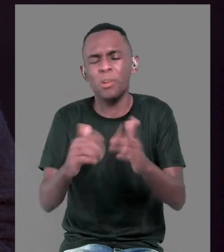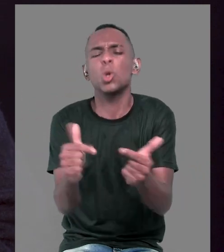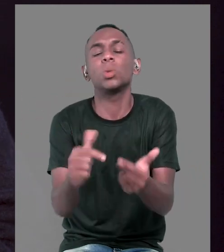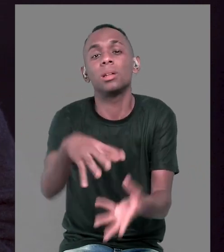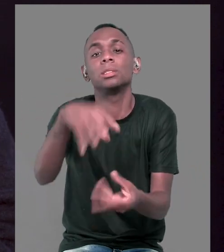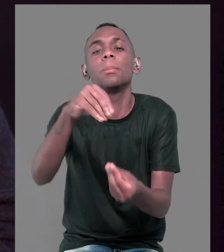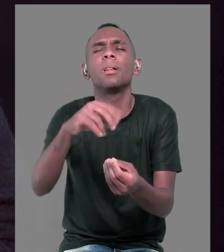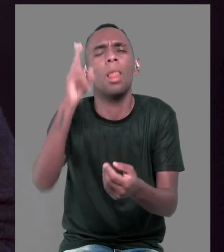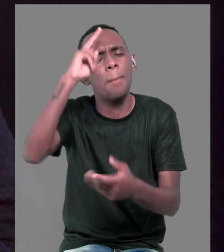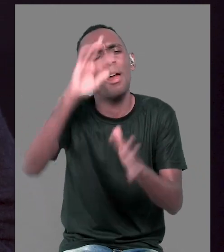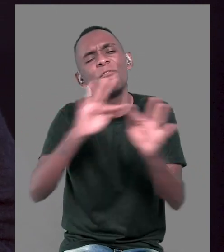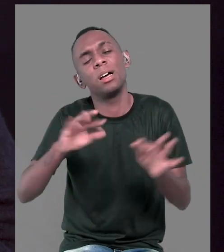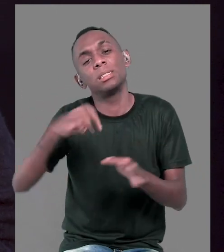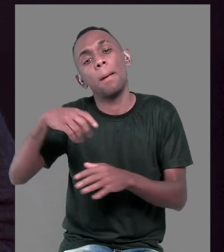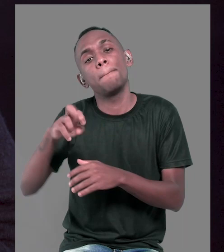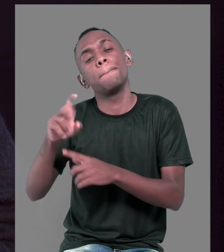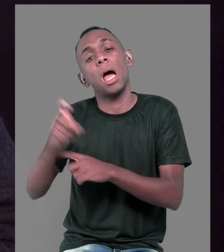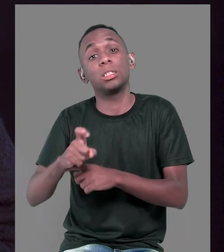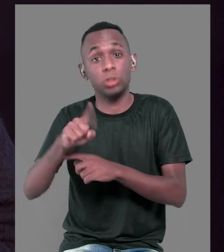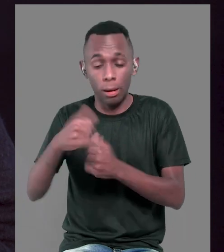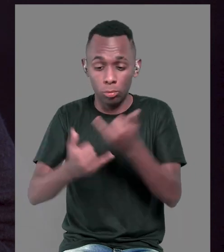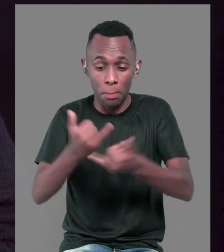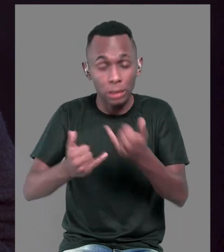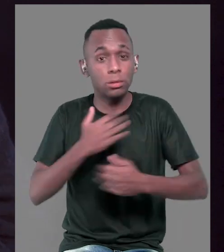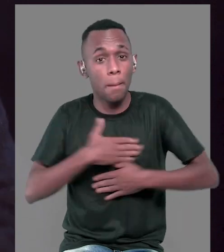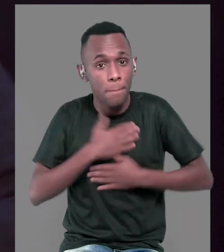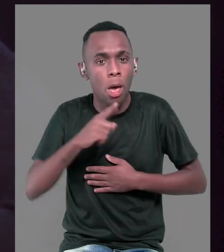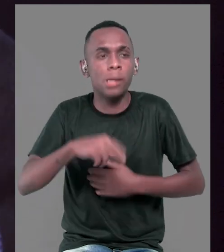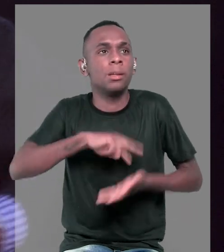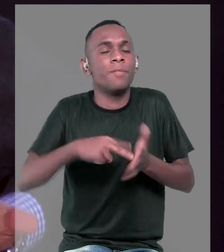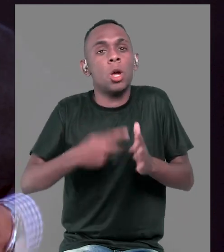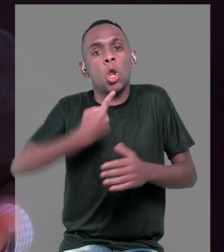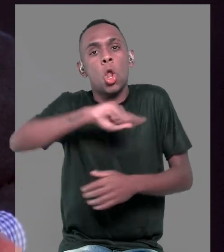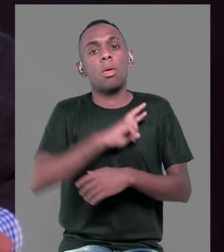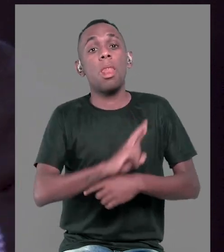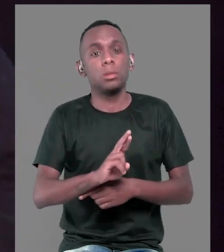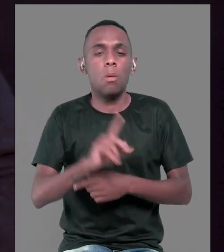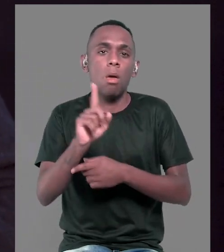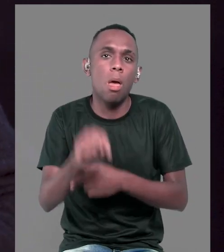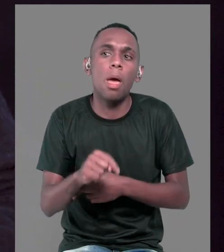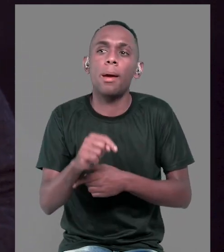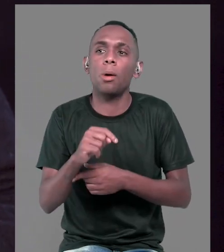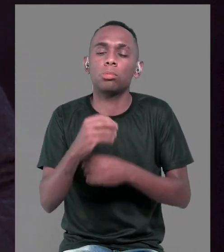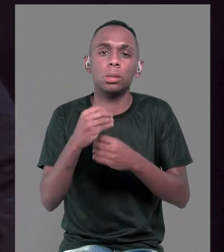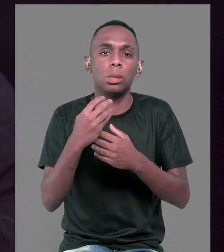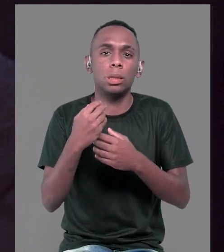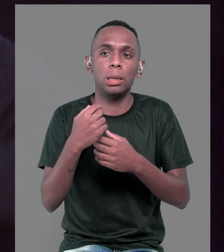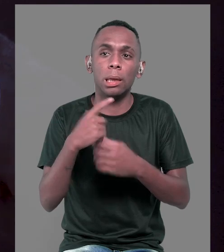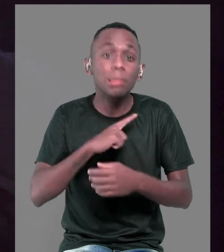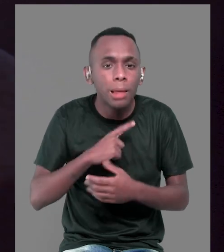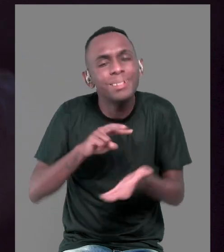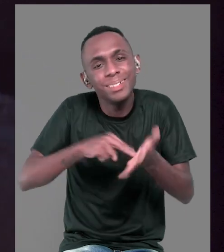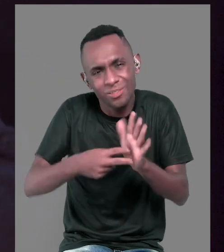Marx. O entretenimento é a nossa religião. É o que dá o sentido do substrato, a partir